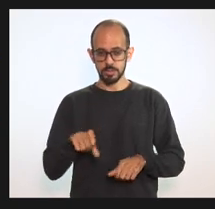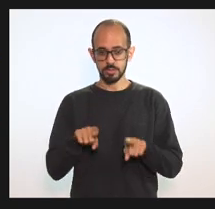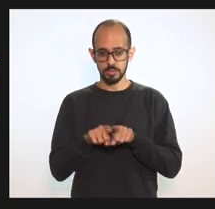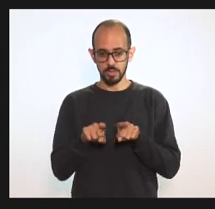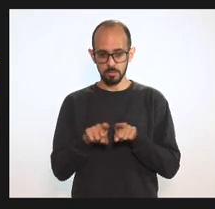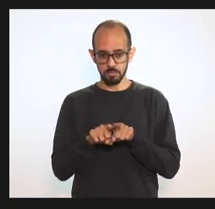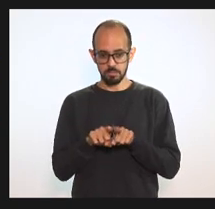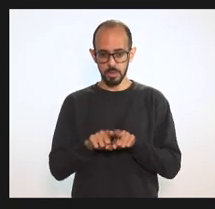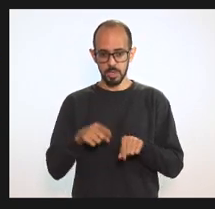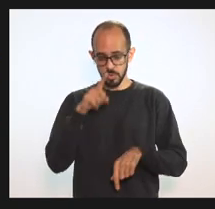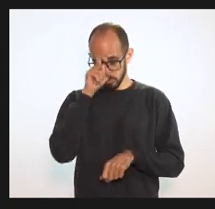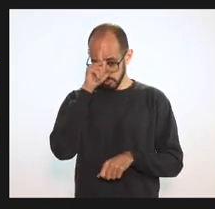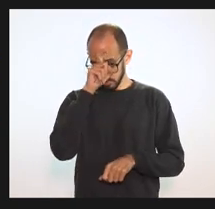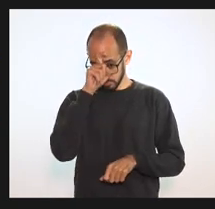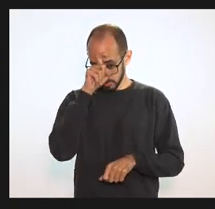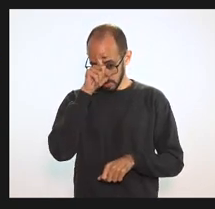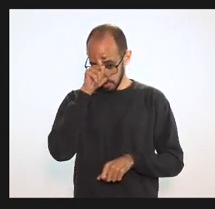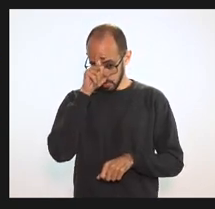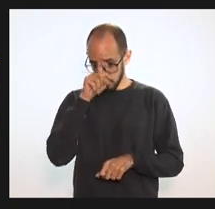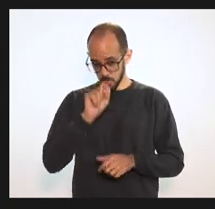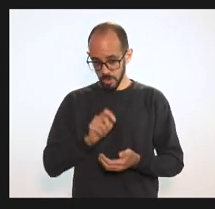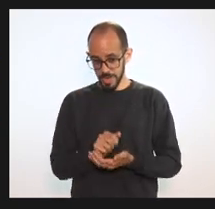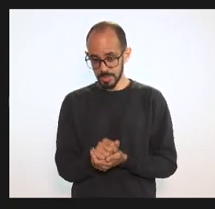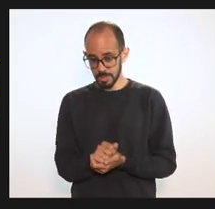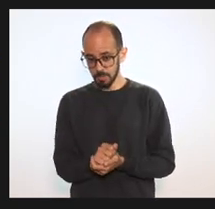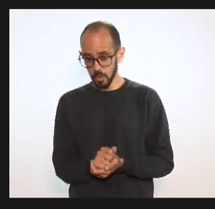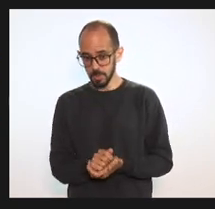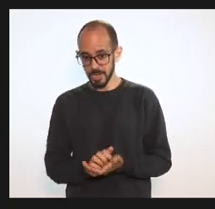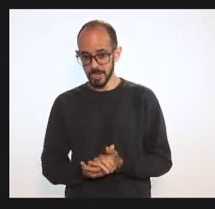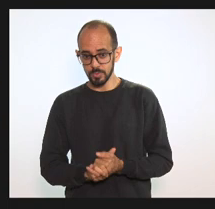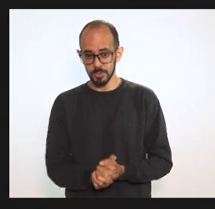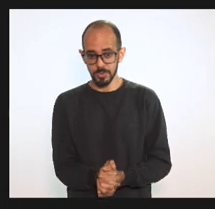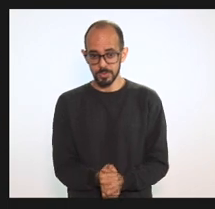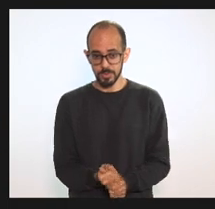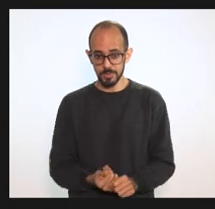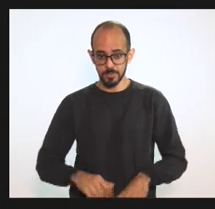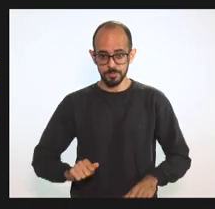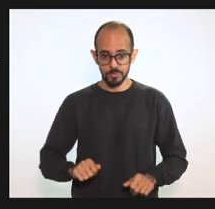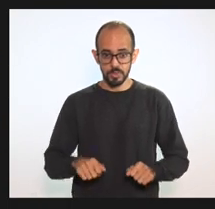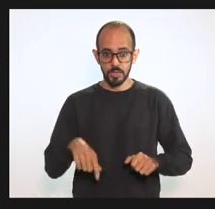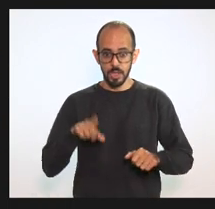está apavorando a classe médica, está apavorando